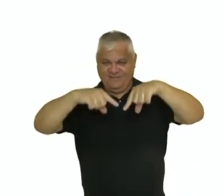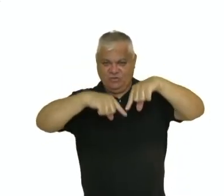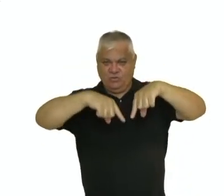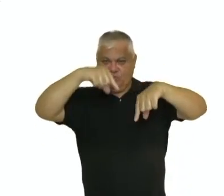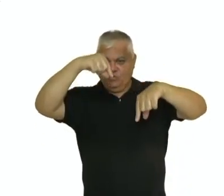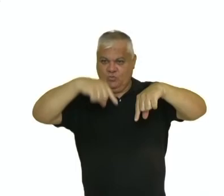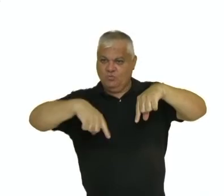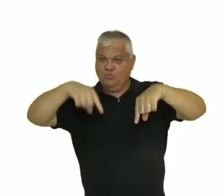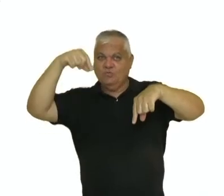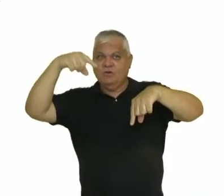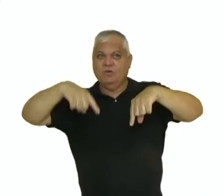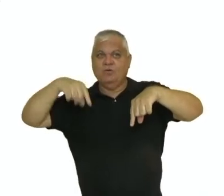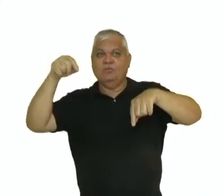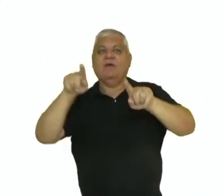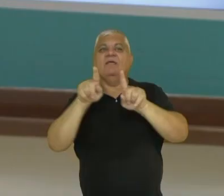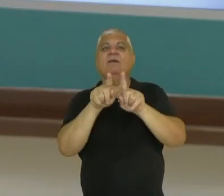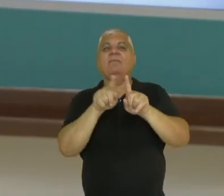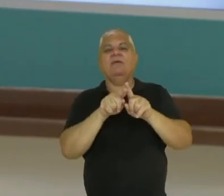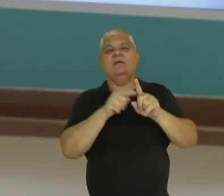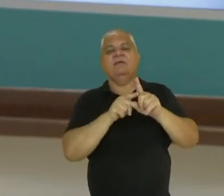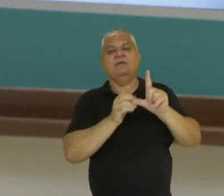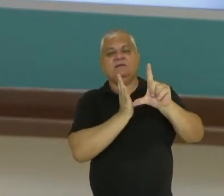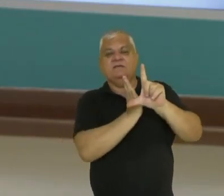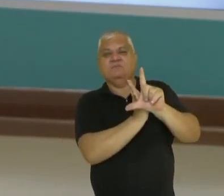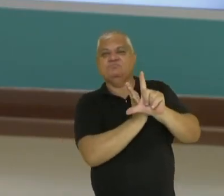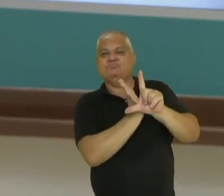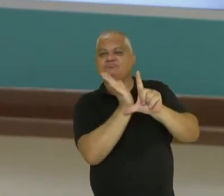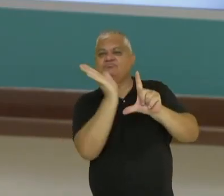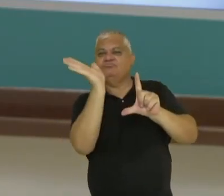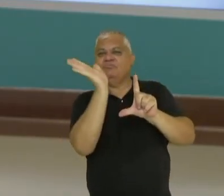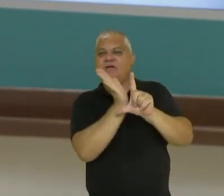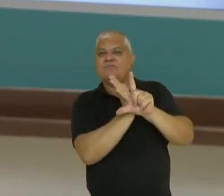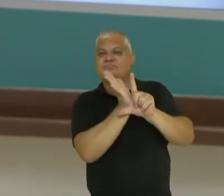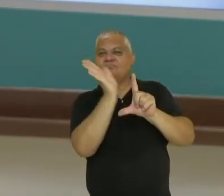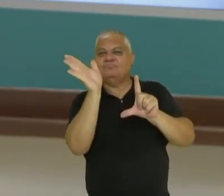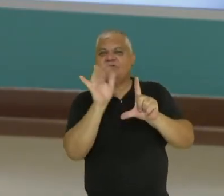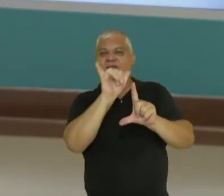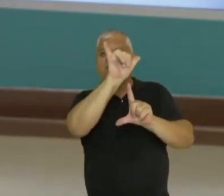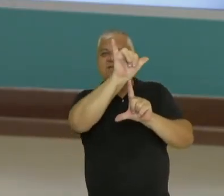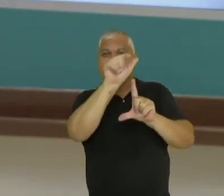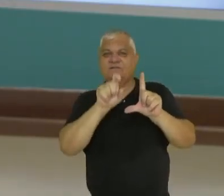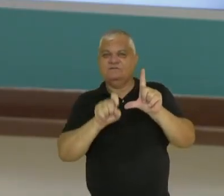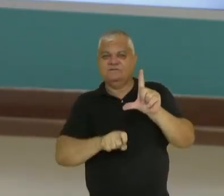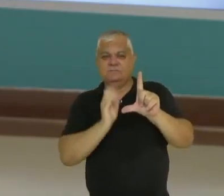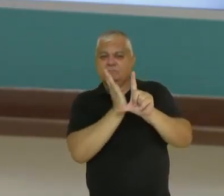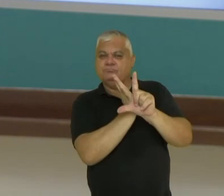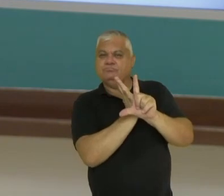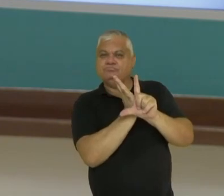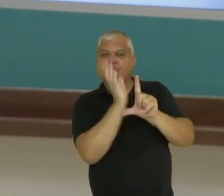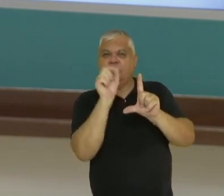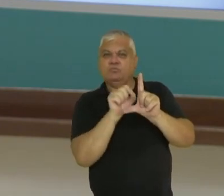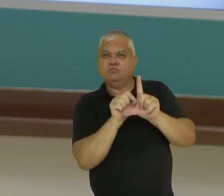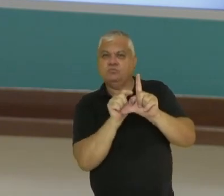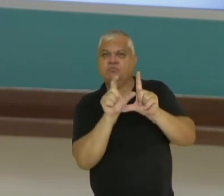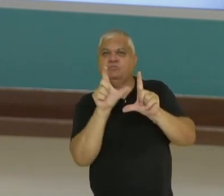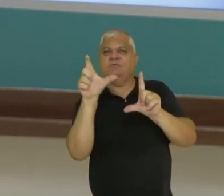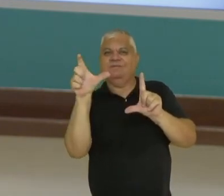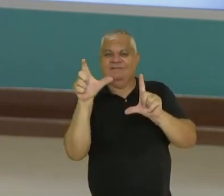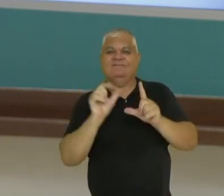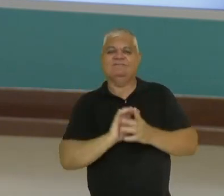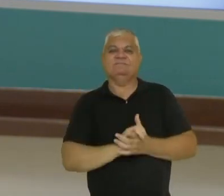com o passar, e também aqui o gráfico de linhas, também mostrando que a linha vai subindo com o aumento da temperatura.